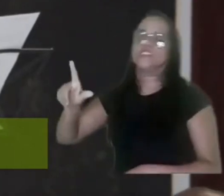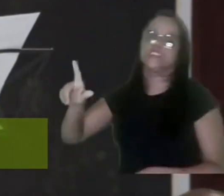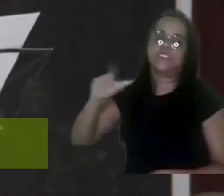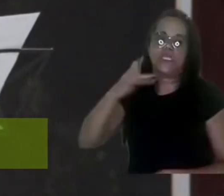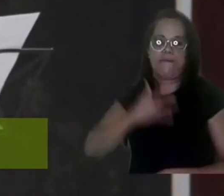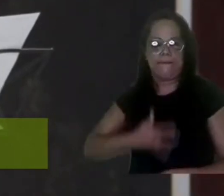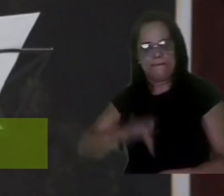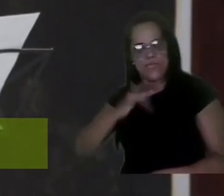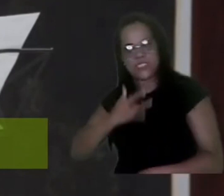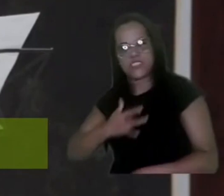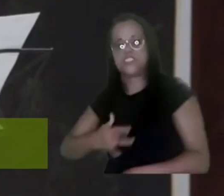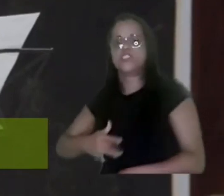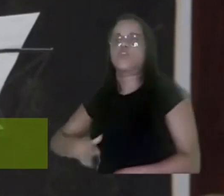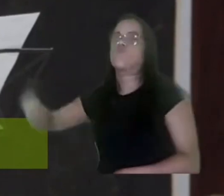Senhor,